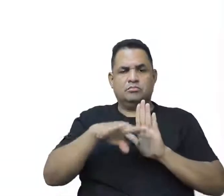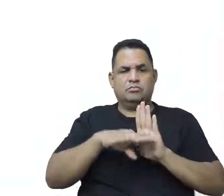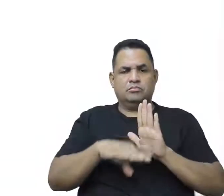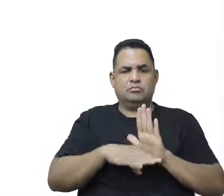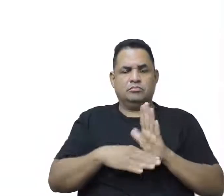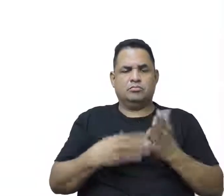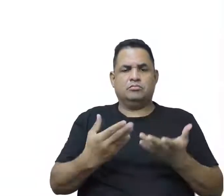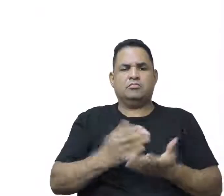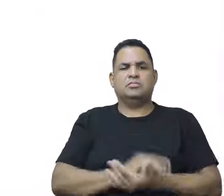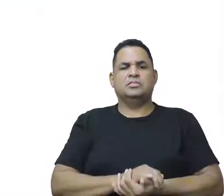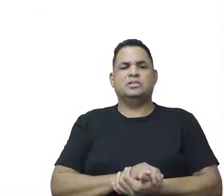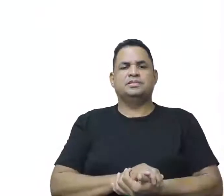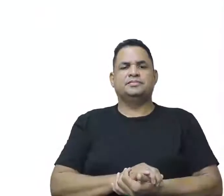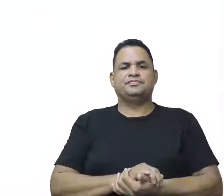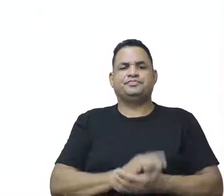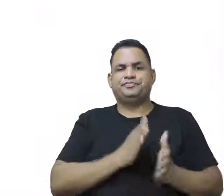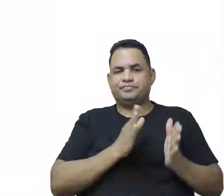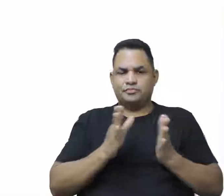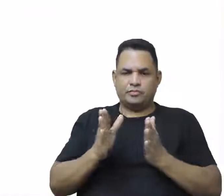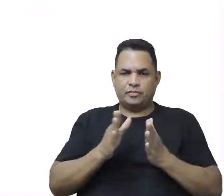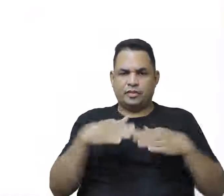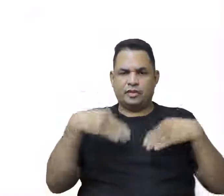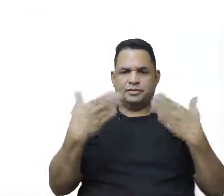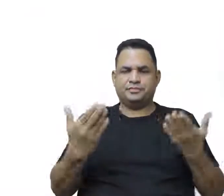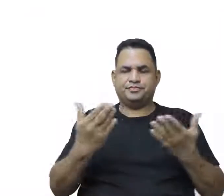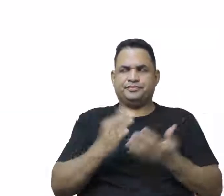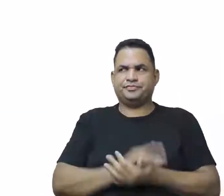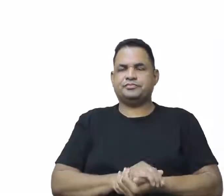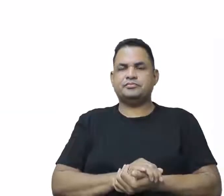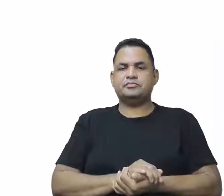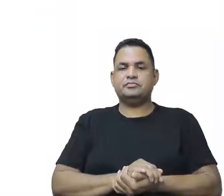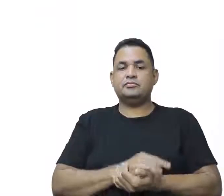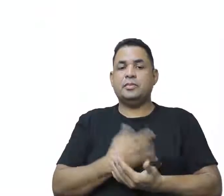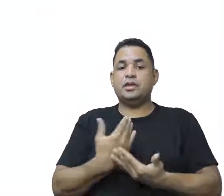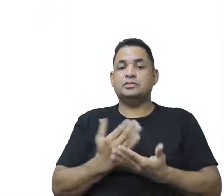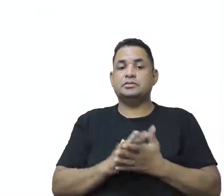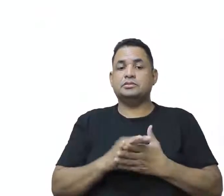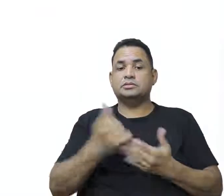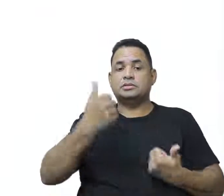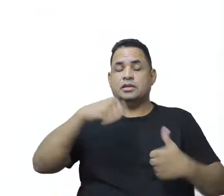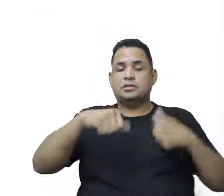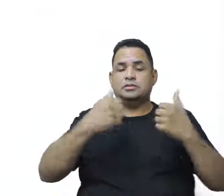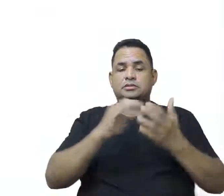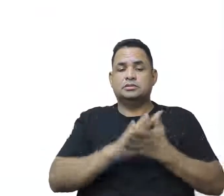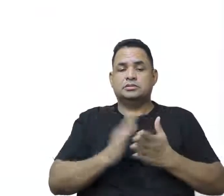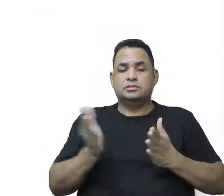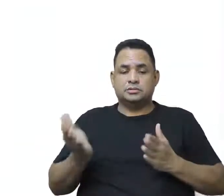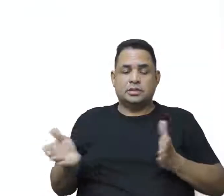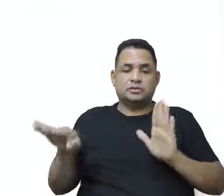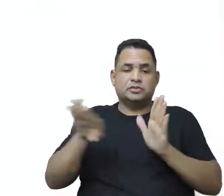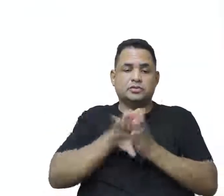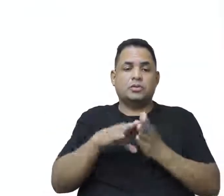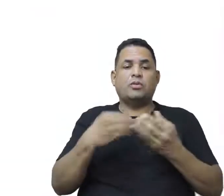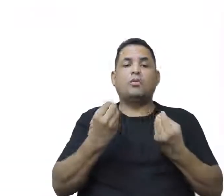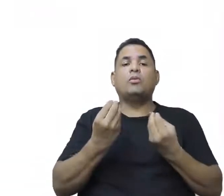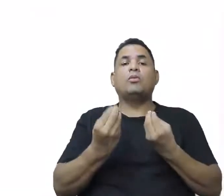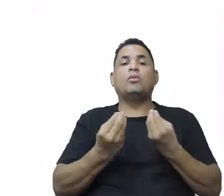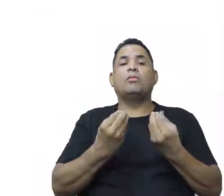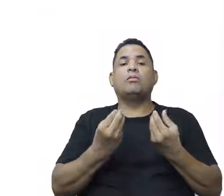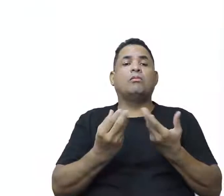a nossa avaliação está chegando, né? E é importante entender aí o que são